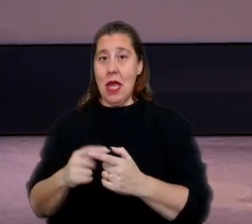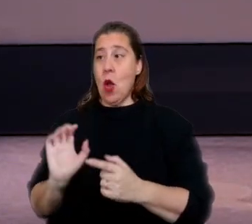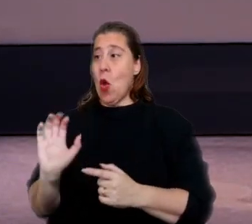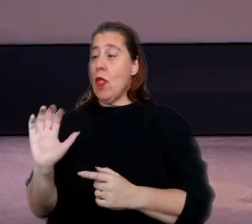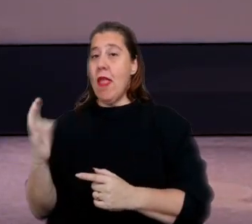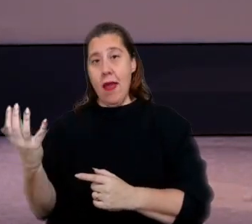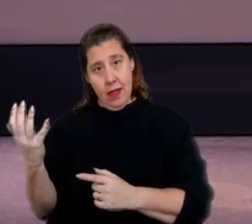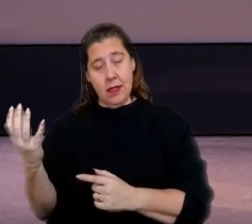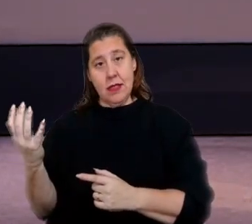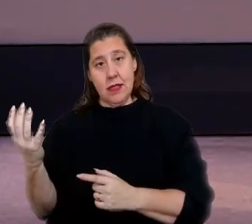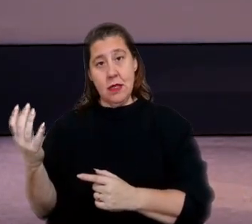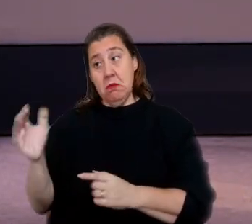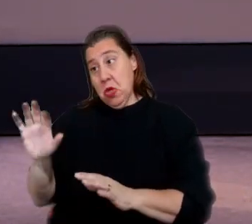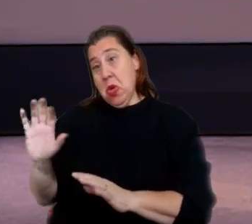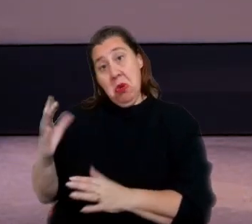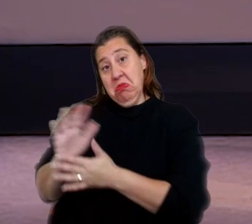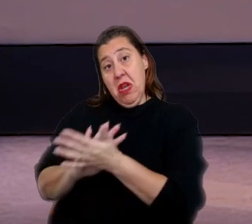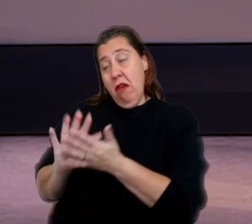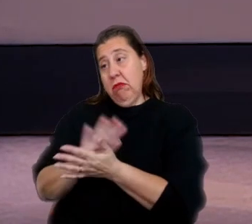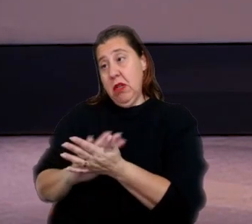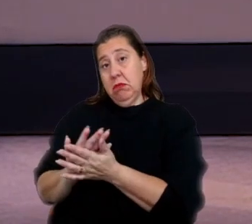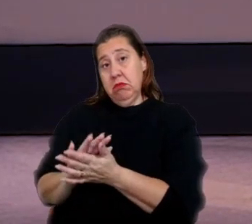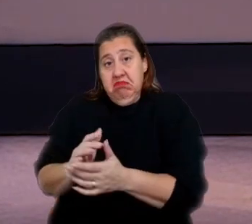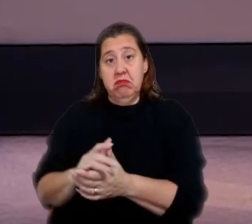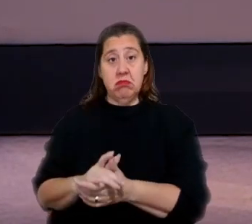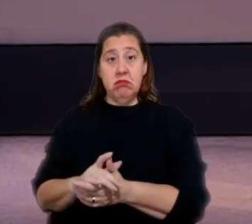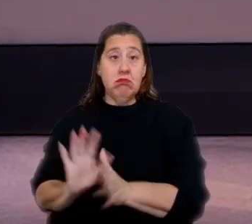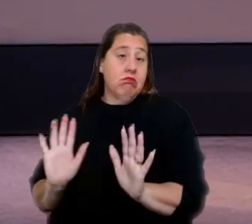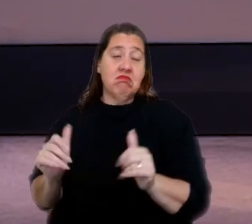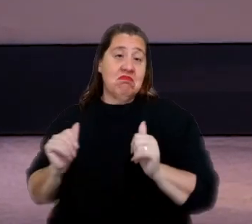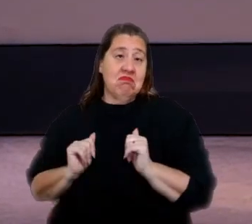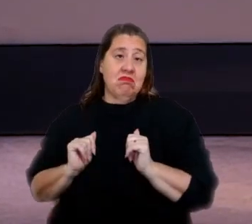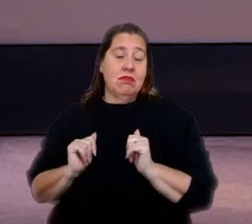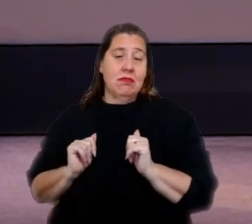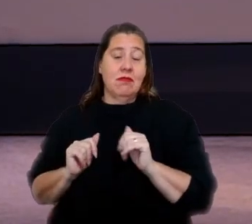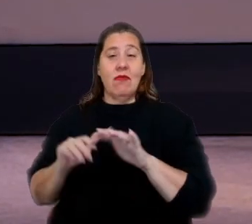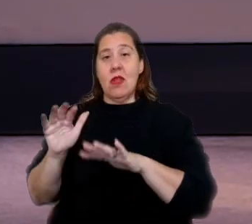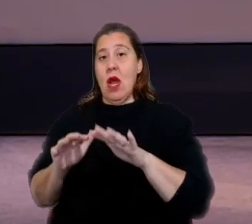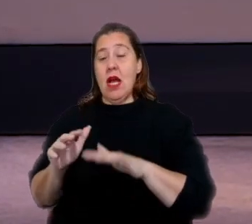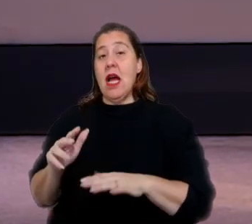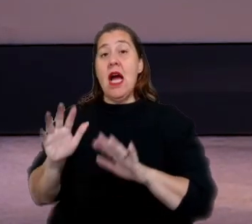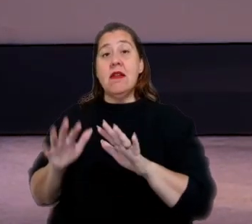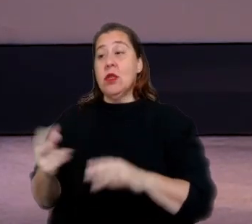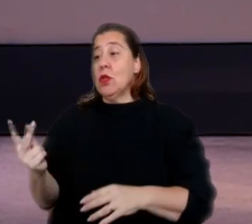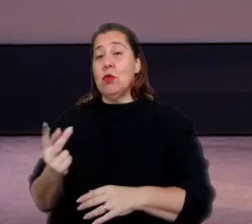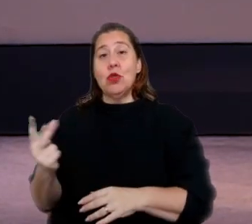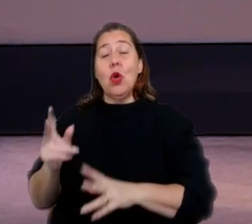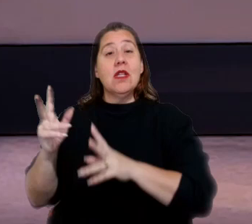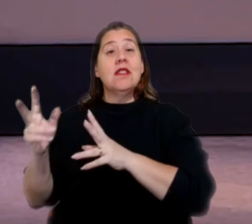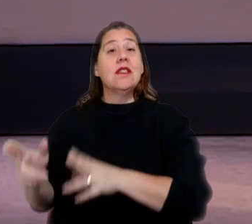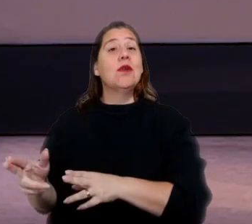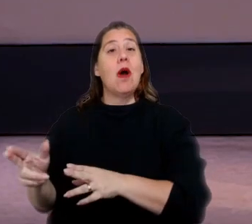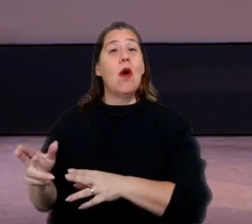mesmo acontecimento podia não causar nada disso, né? Nunca é o bullying